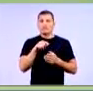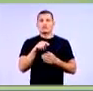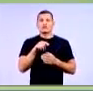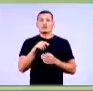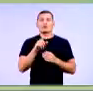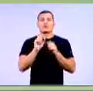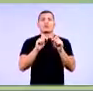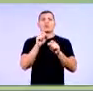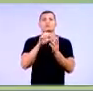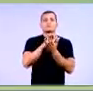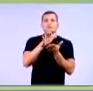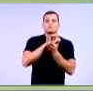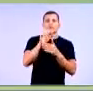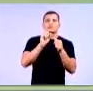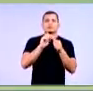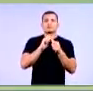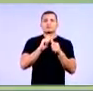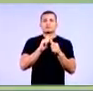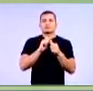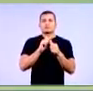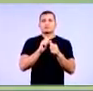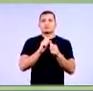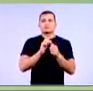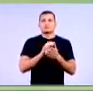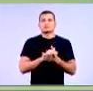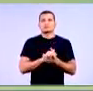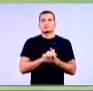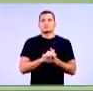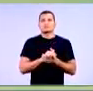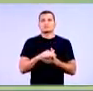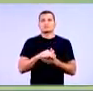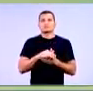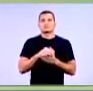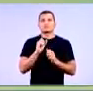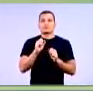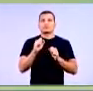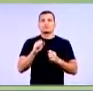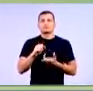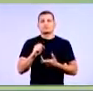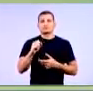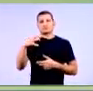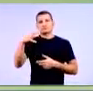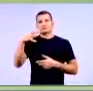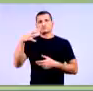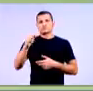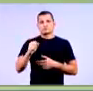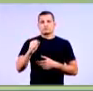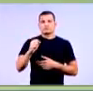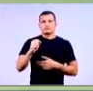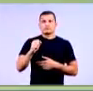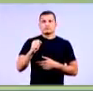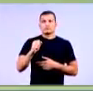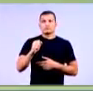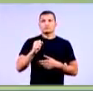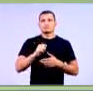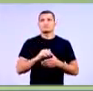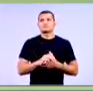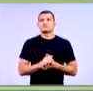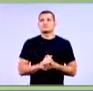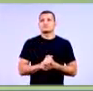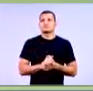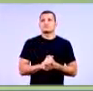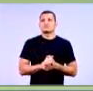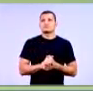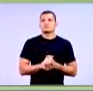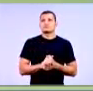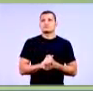realizar. Uma primeira ação é ligar e desligar, né? Seria a ação inicial de toda impressora. E,